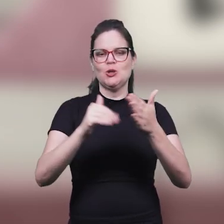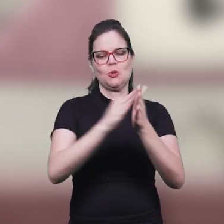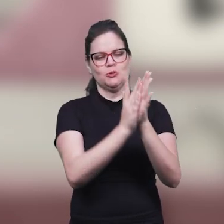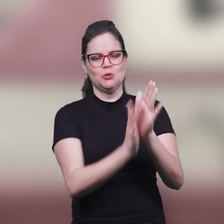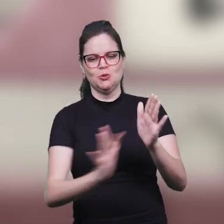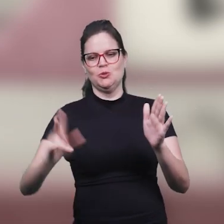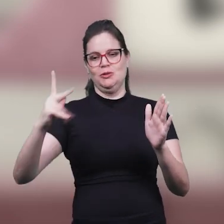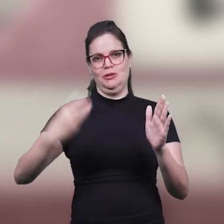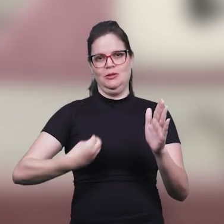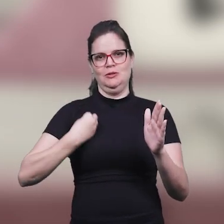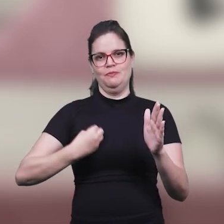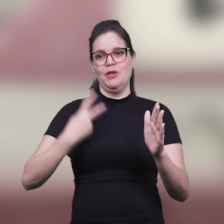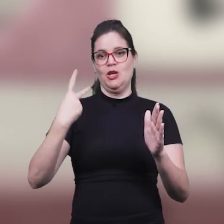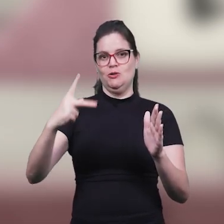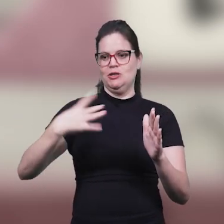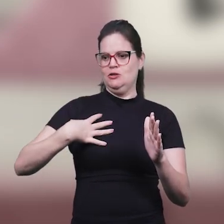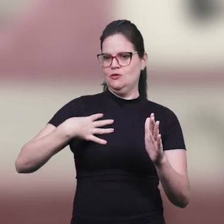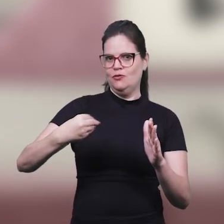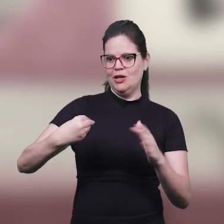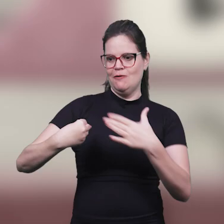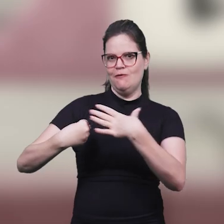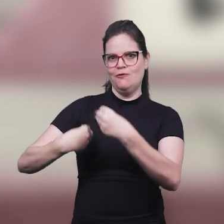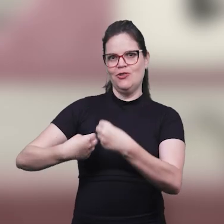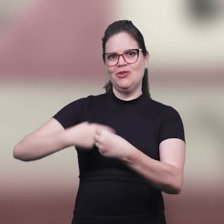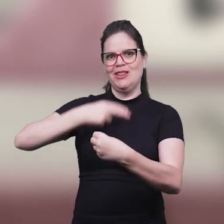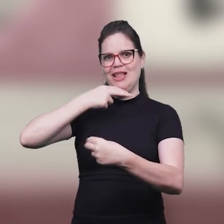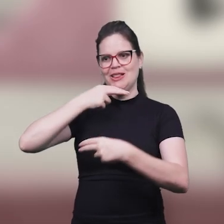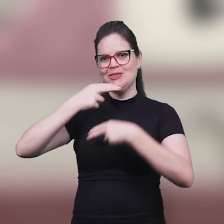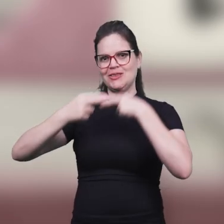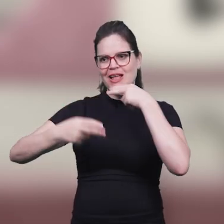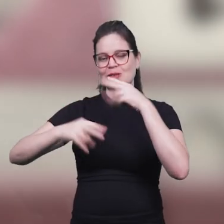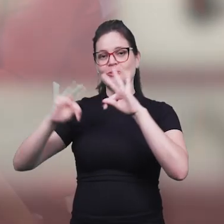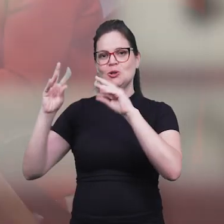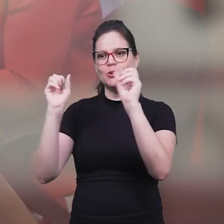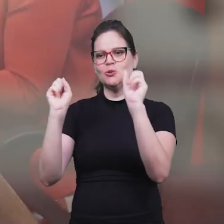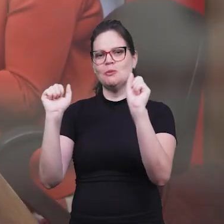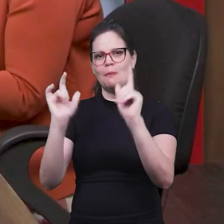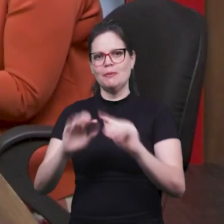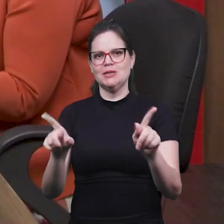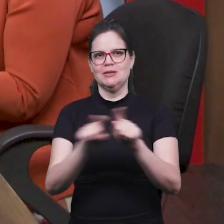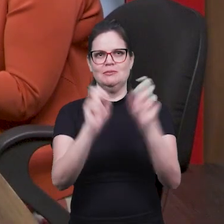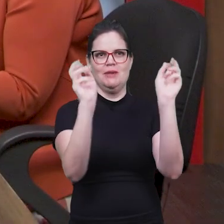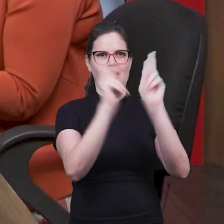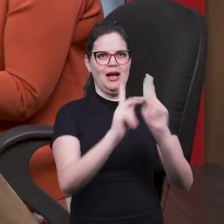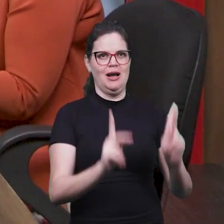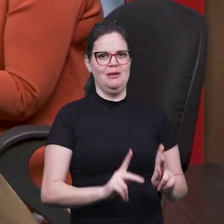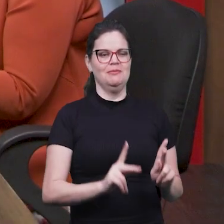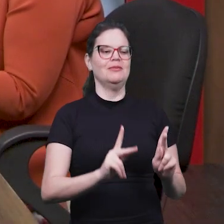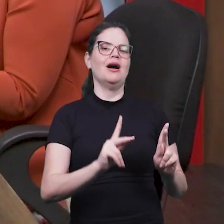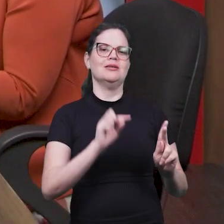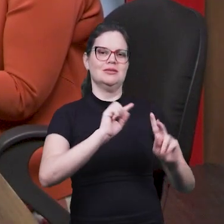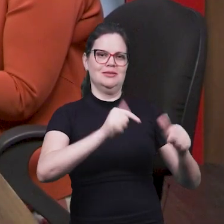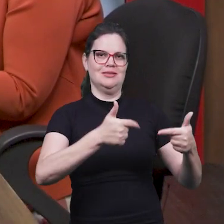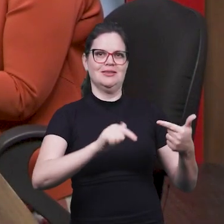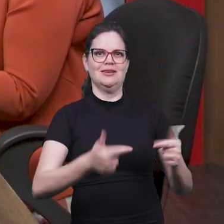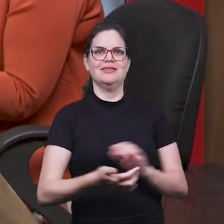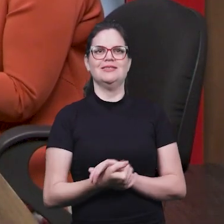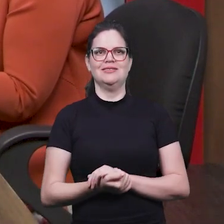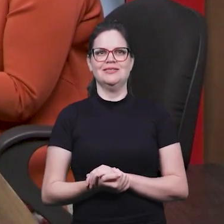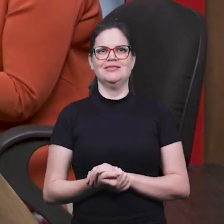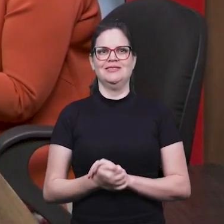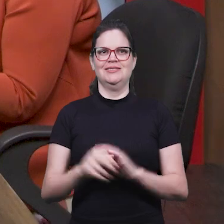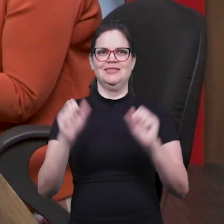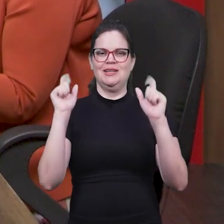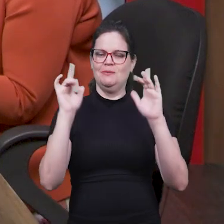filhos de teus filhos, e a paz sobre Israel. Glória a Deus! Que bênção, né? Coisa gloriosa, né?